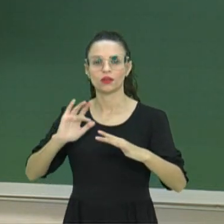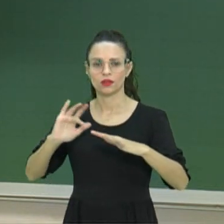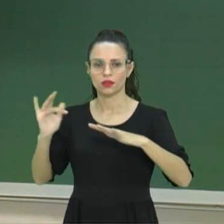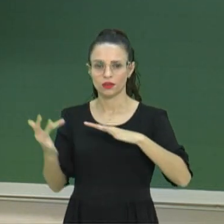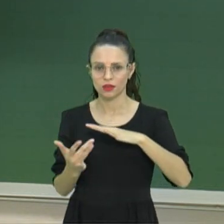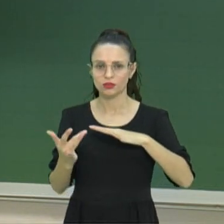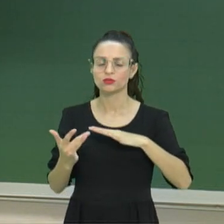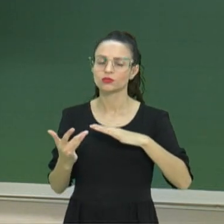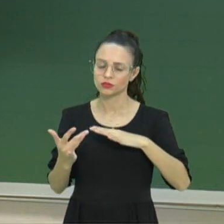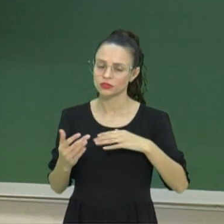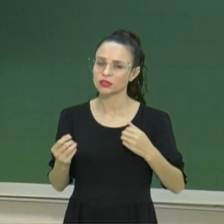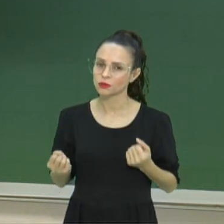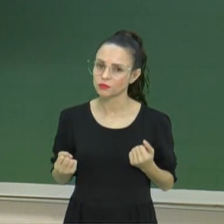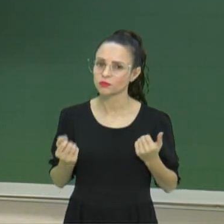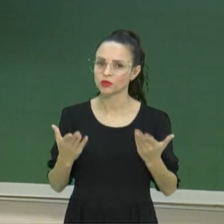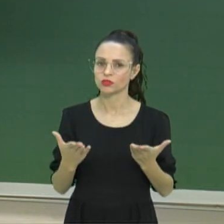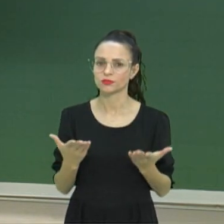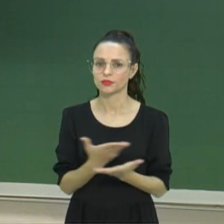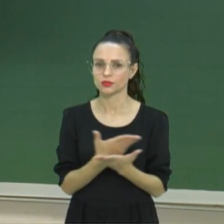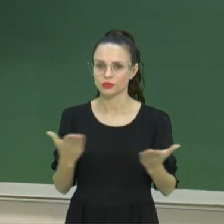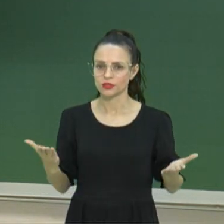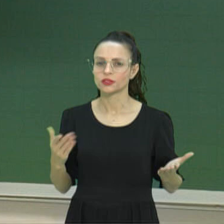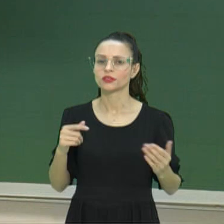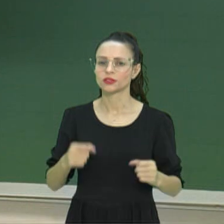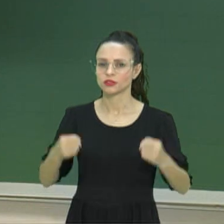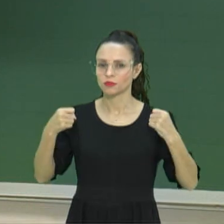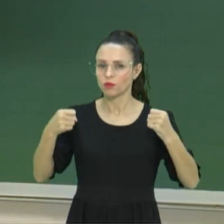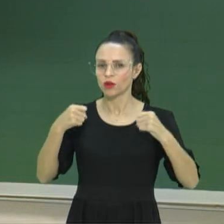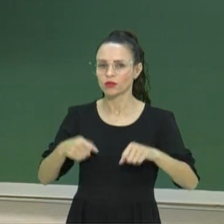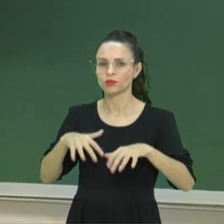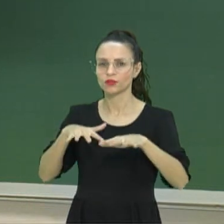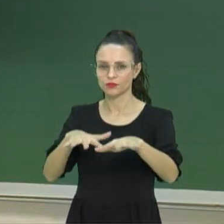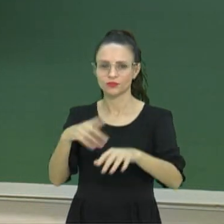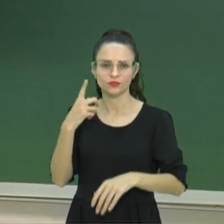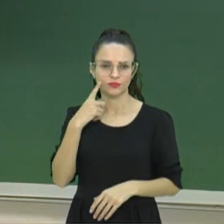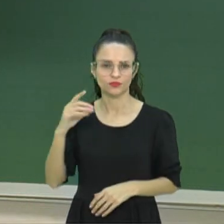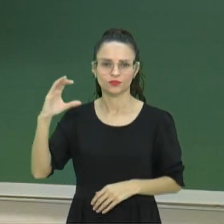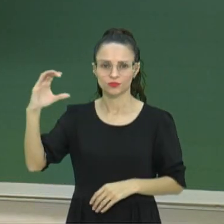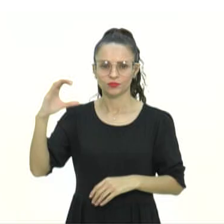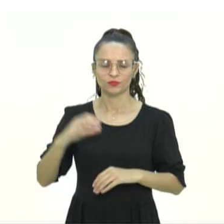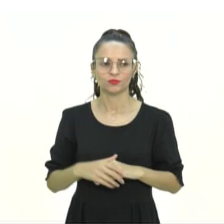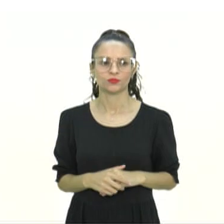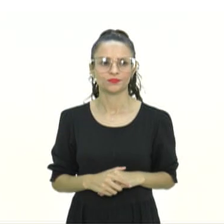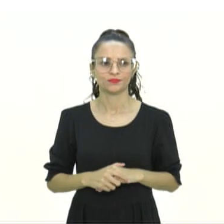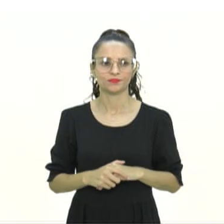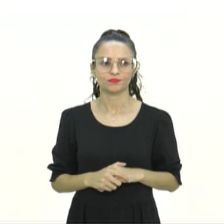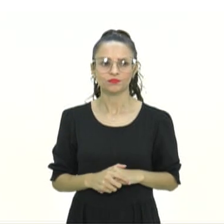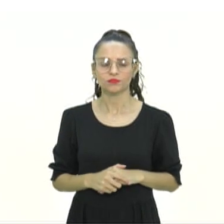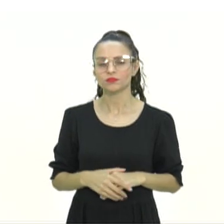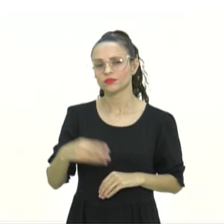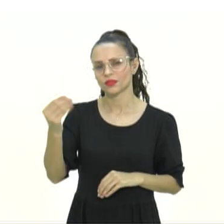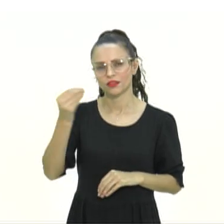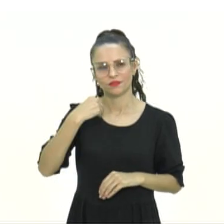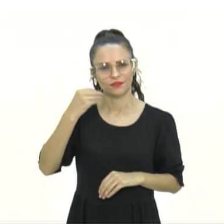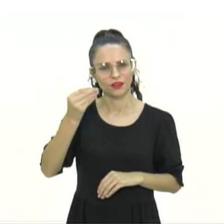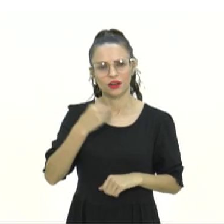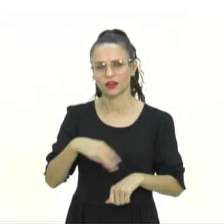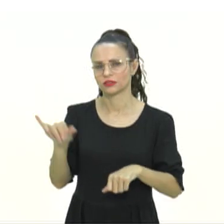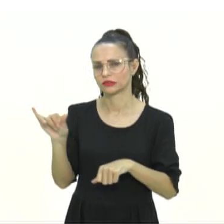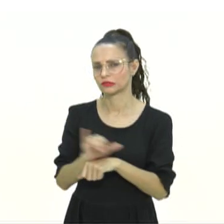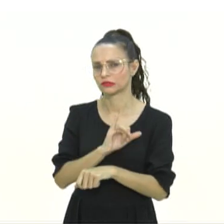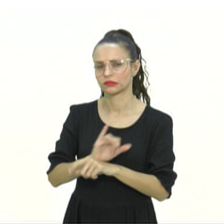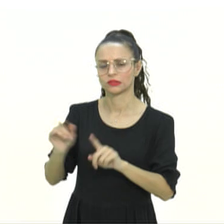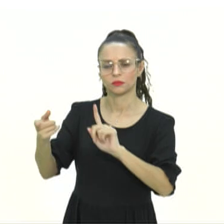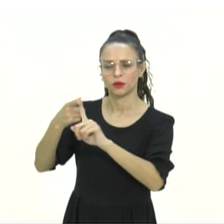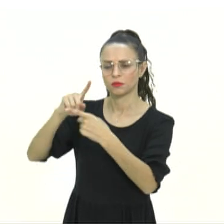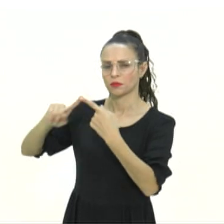possibilitou esses protestos e essas manifestações. Bom, mas vamos ver a letra C, que diz assim, uma frágil articulação entre